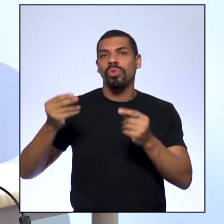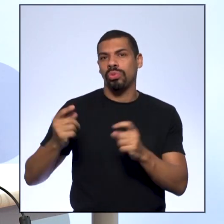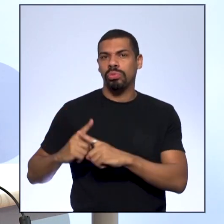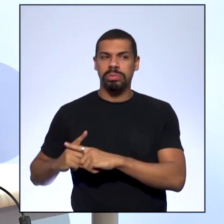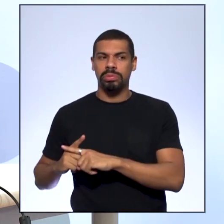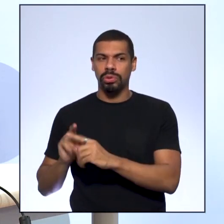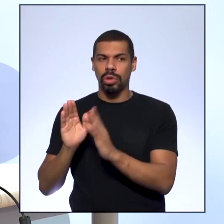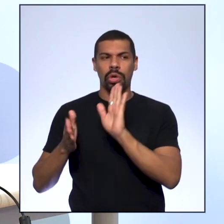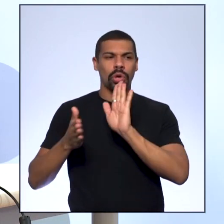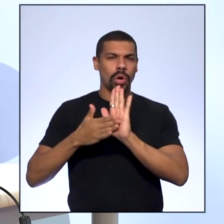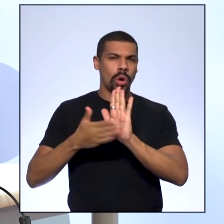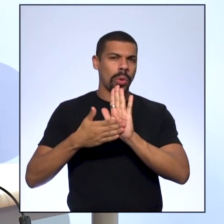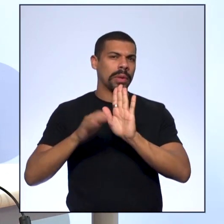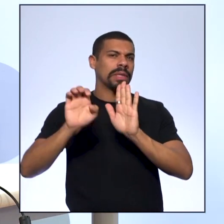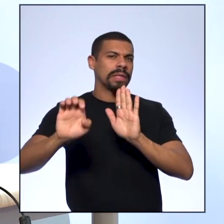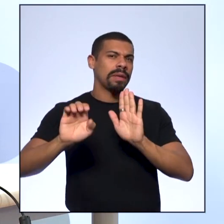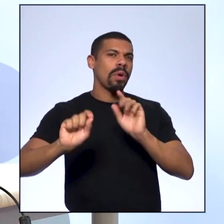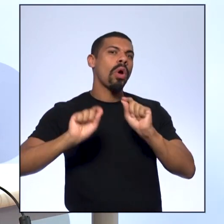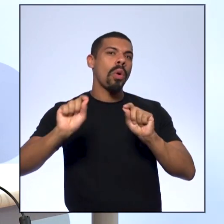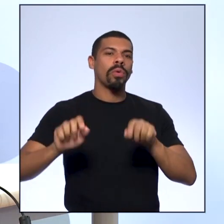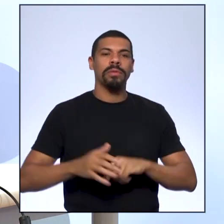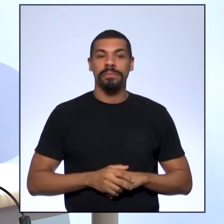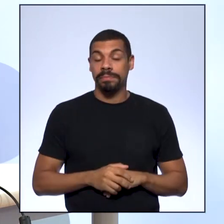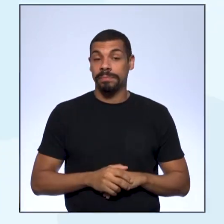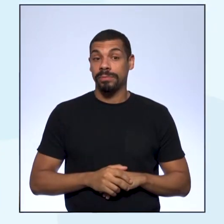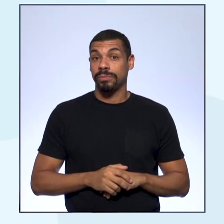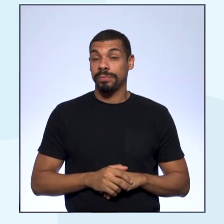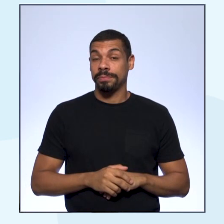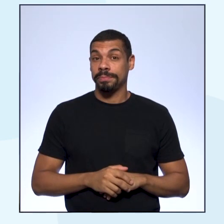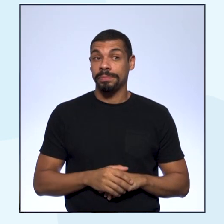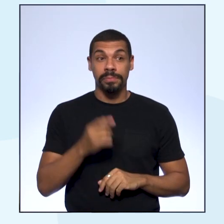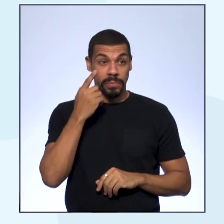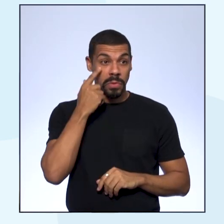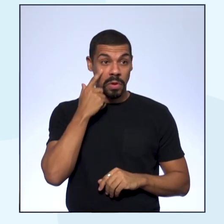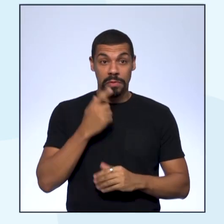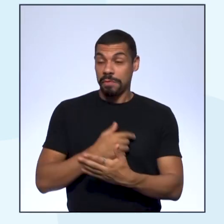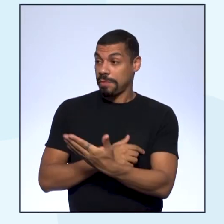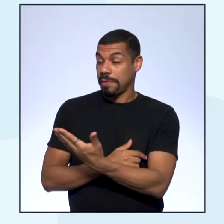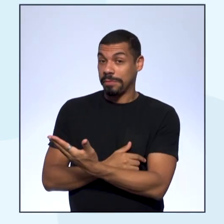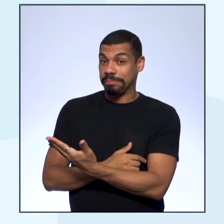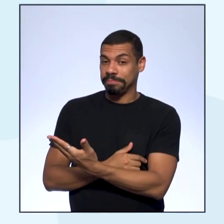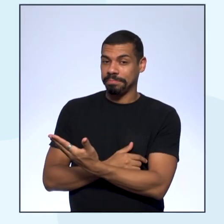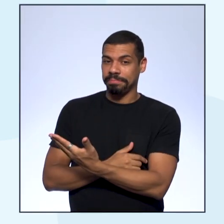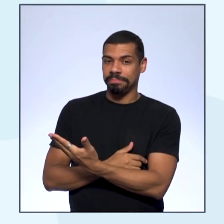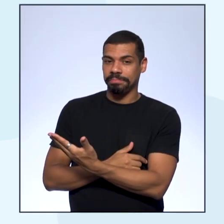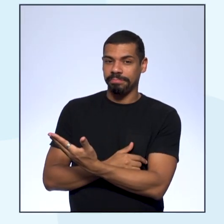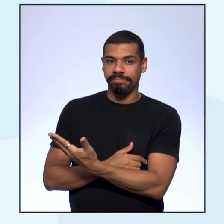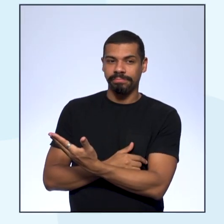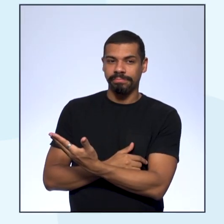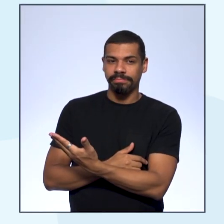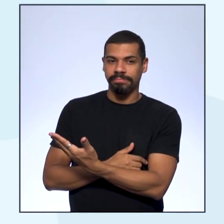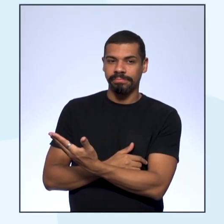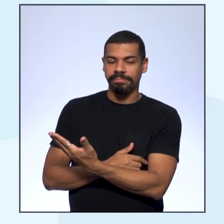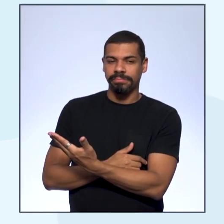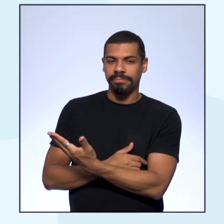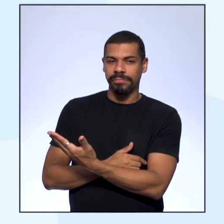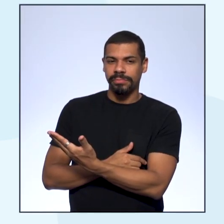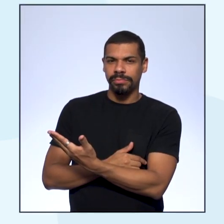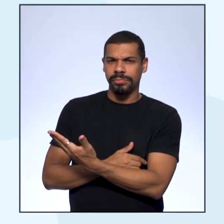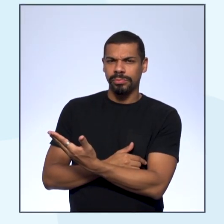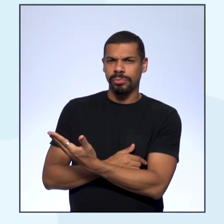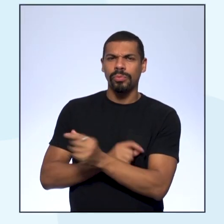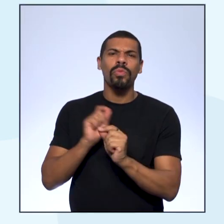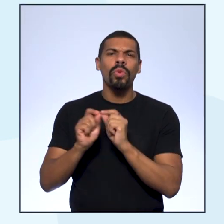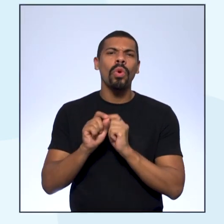escrita demótica, que vai aparecer na tela para vocês agora. Então, olha só, o demótico ele é derivado